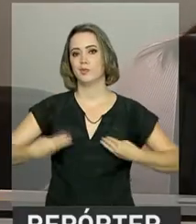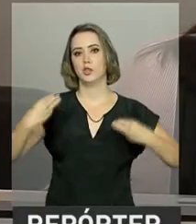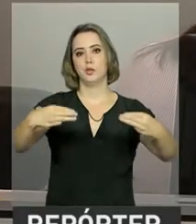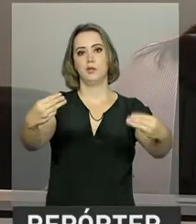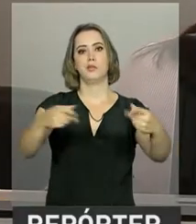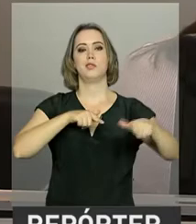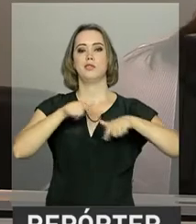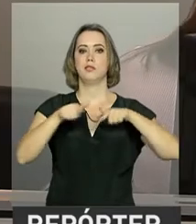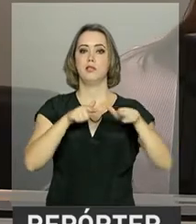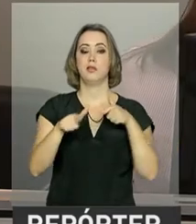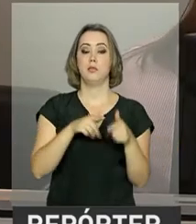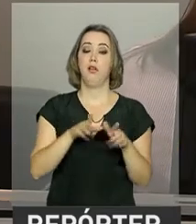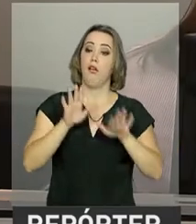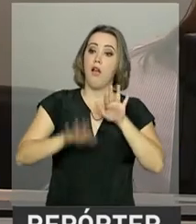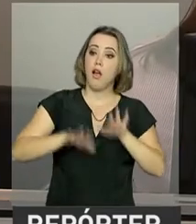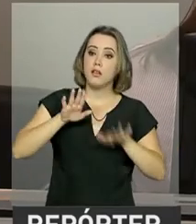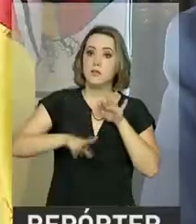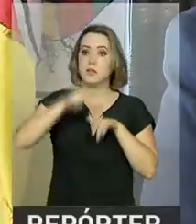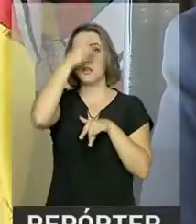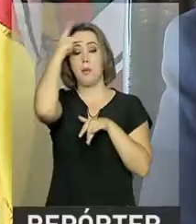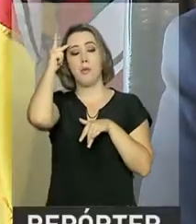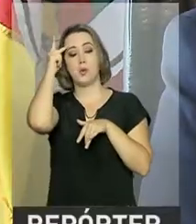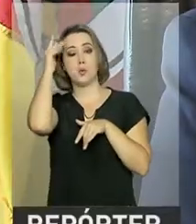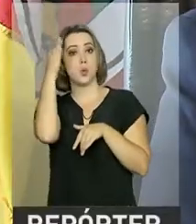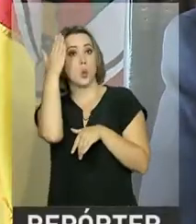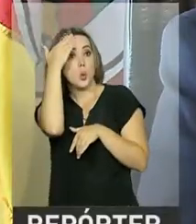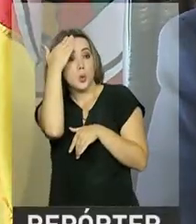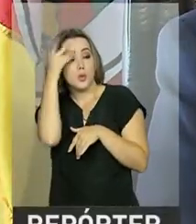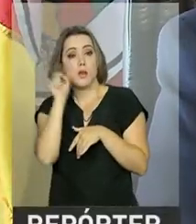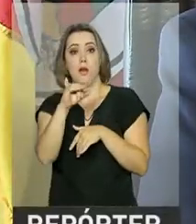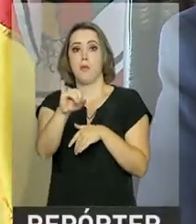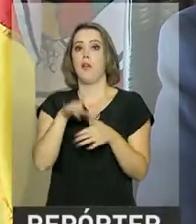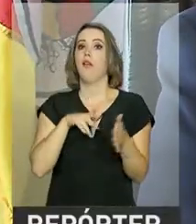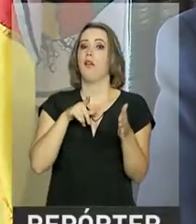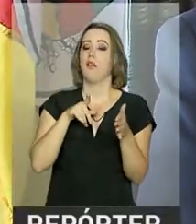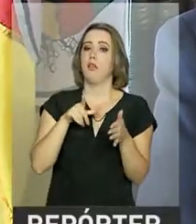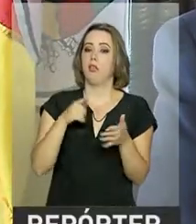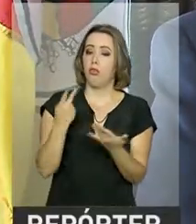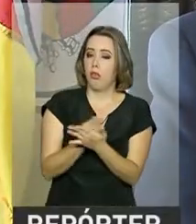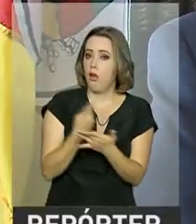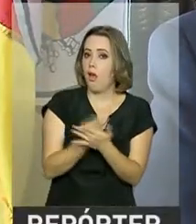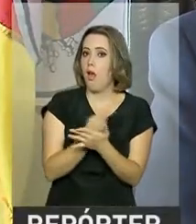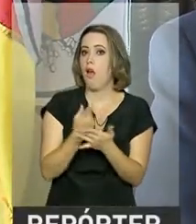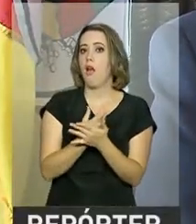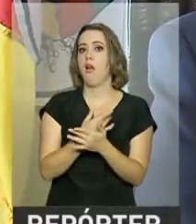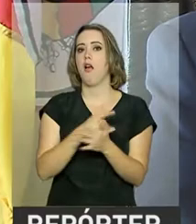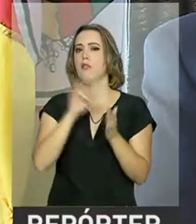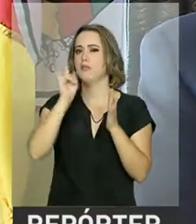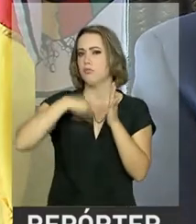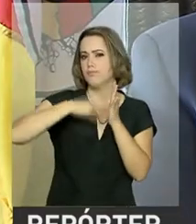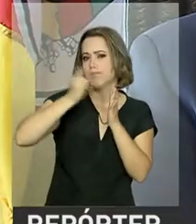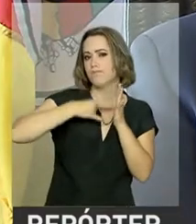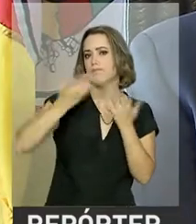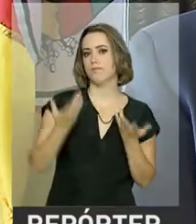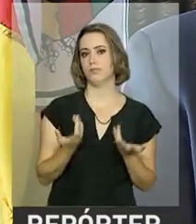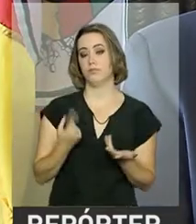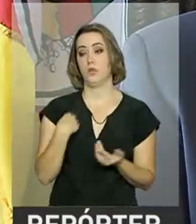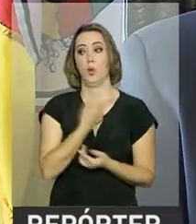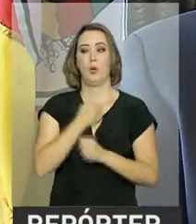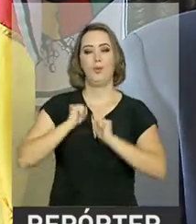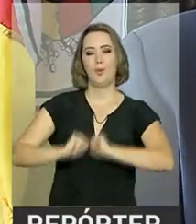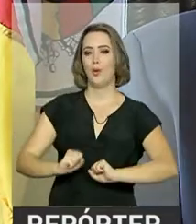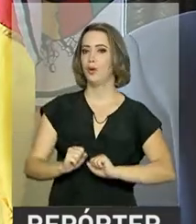seus dados foram usados nas fraudes. Nós não podemos permitir que esses recursos sejam desviados